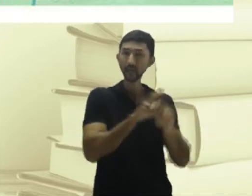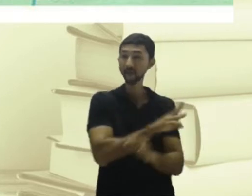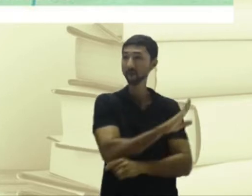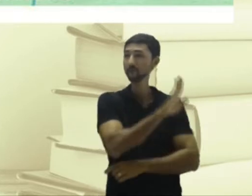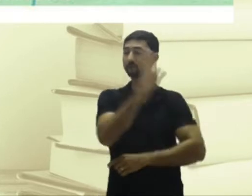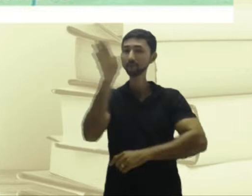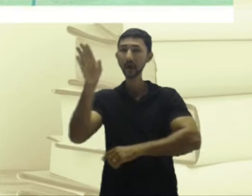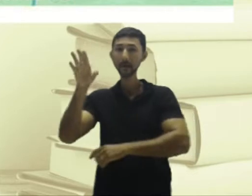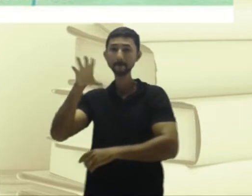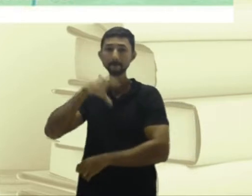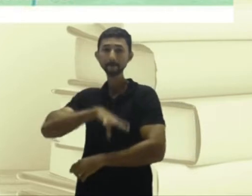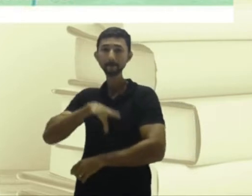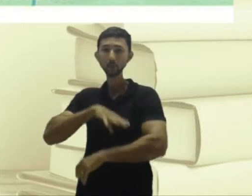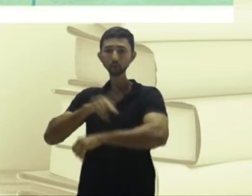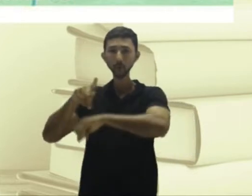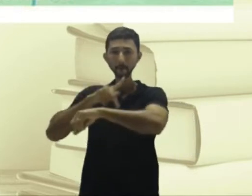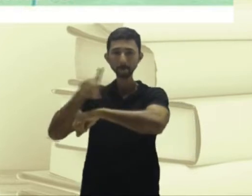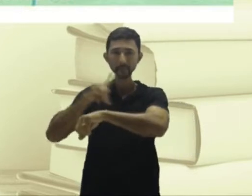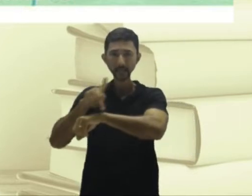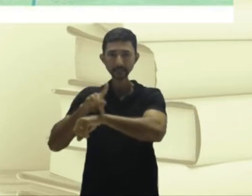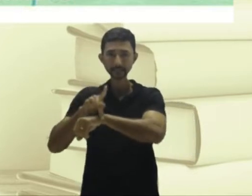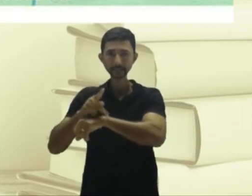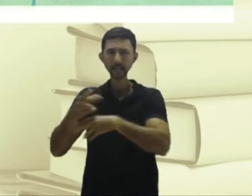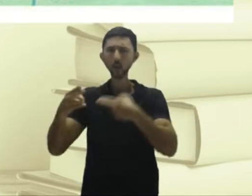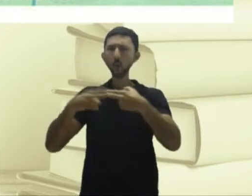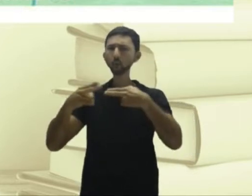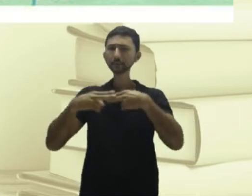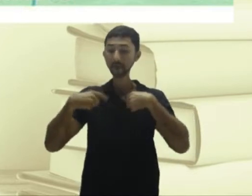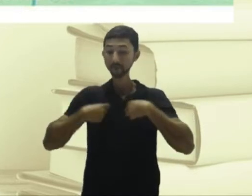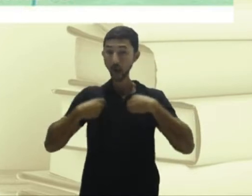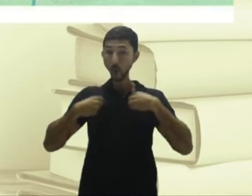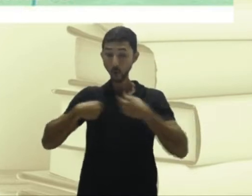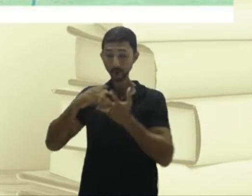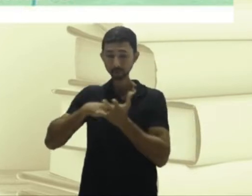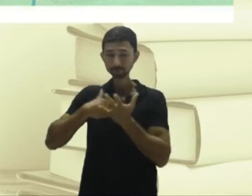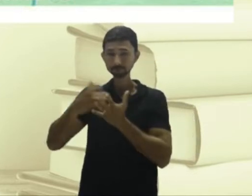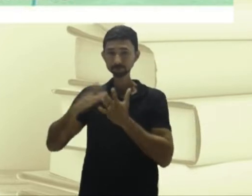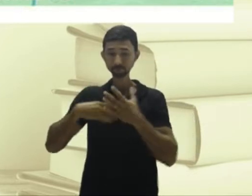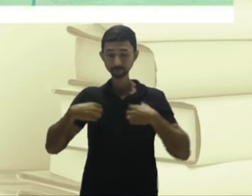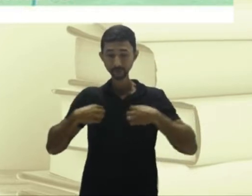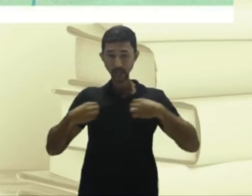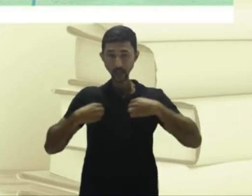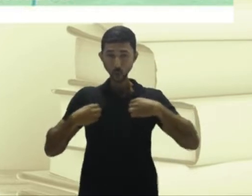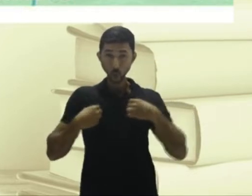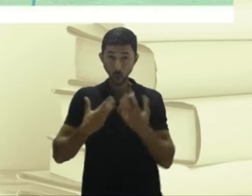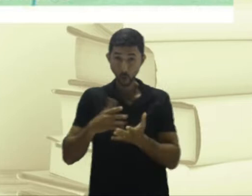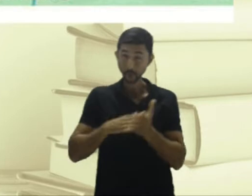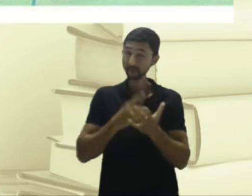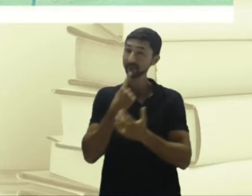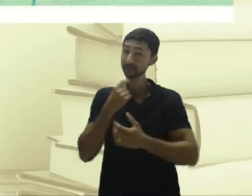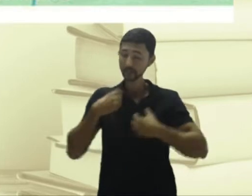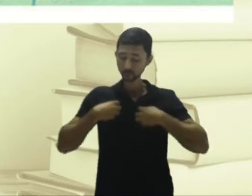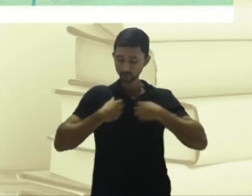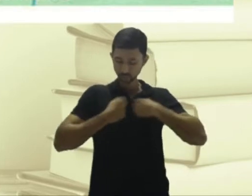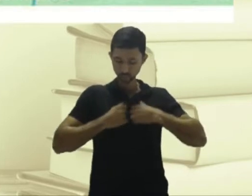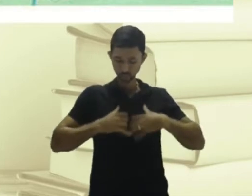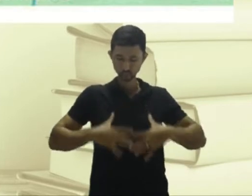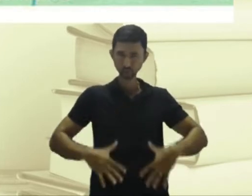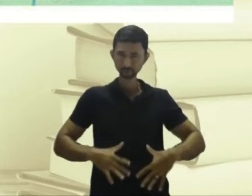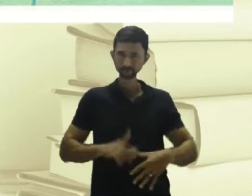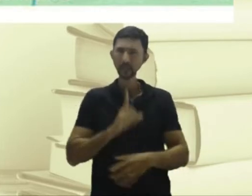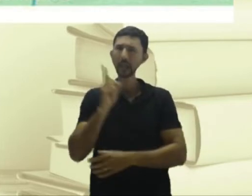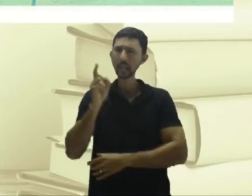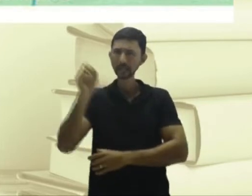no tingimento de tecidos. Então, era uma especiaria muito apreciada na